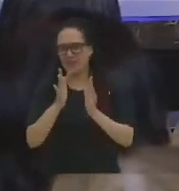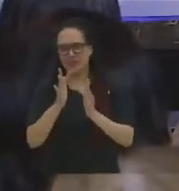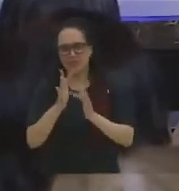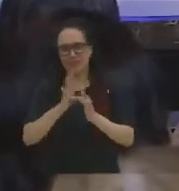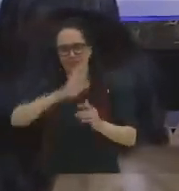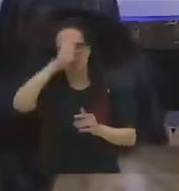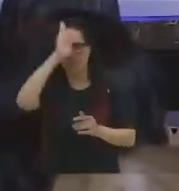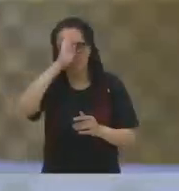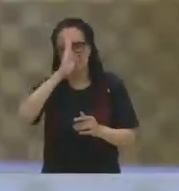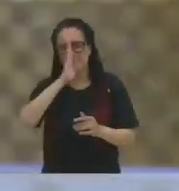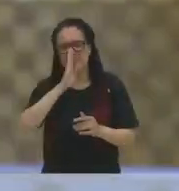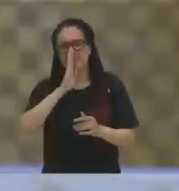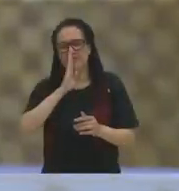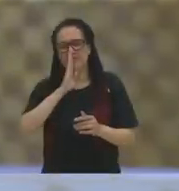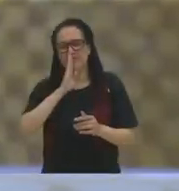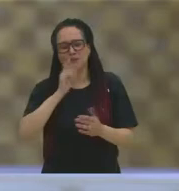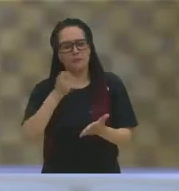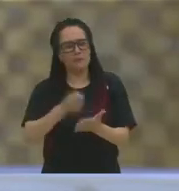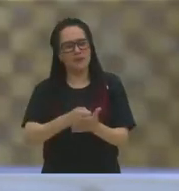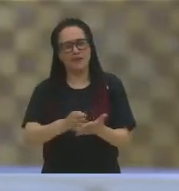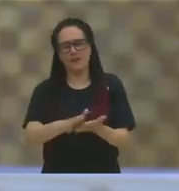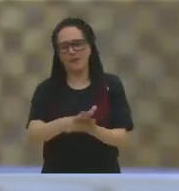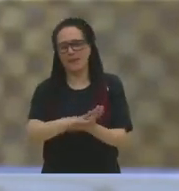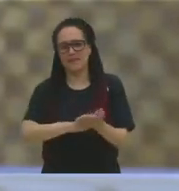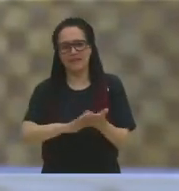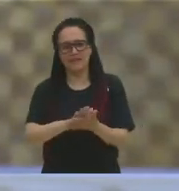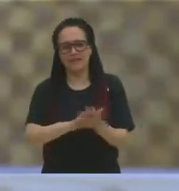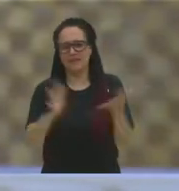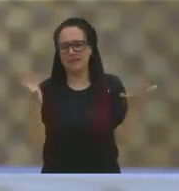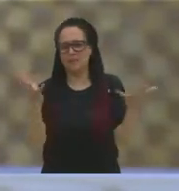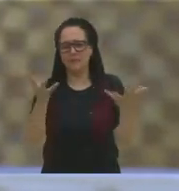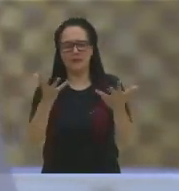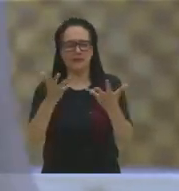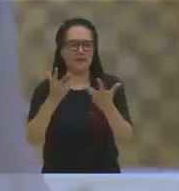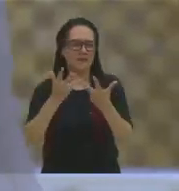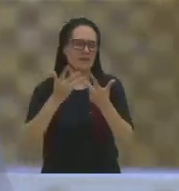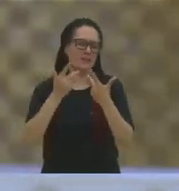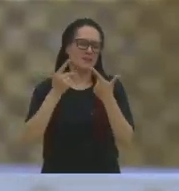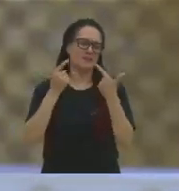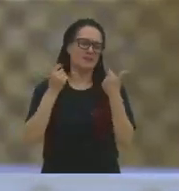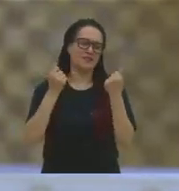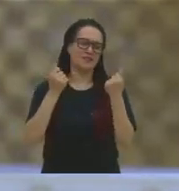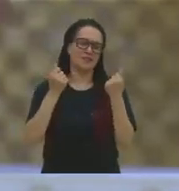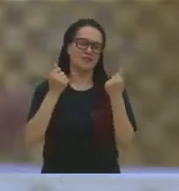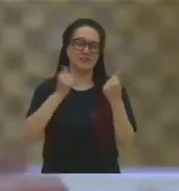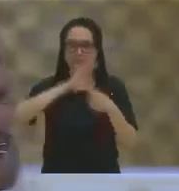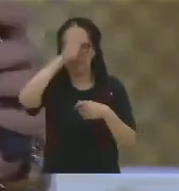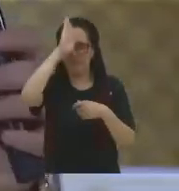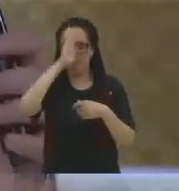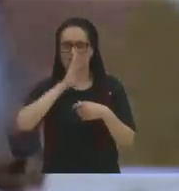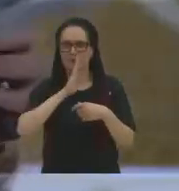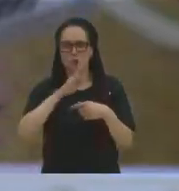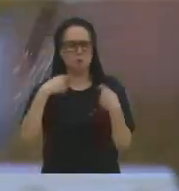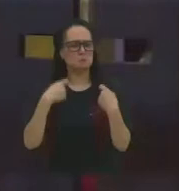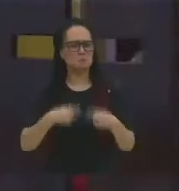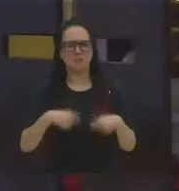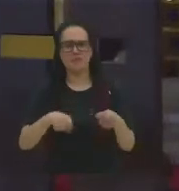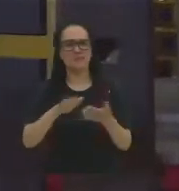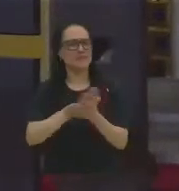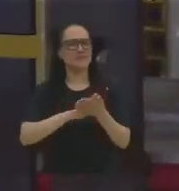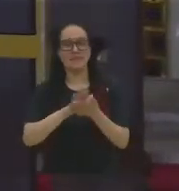gratuito. Esse é maravilhoso. É gratuito, não precisa nada. Ele está aí. Estou aí.